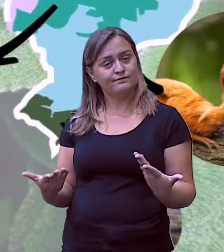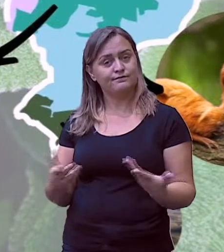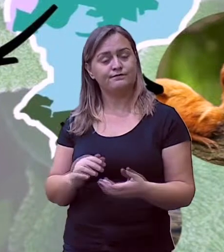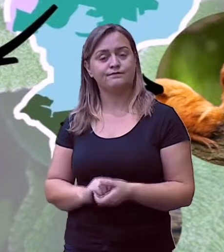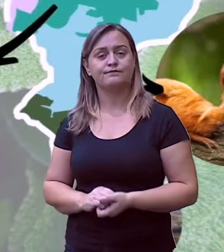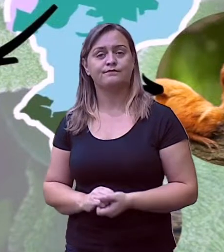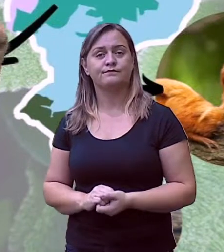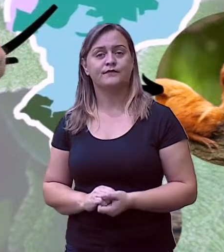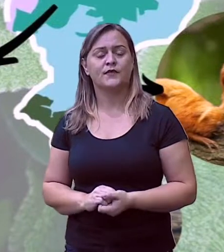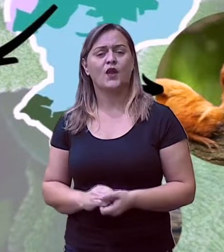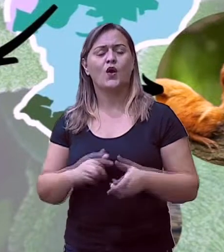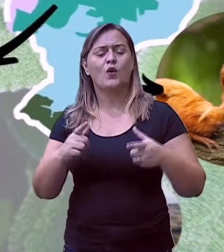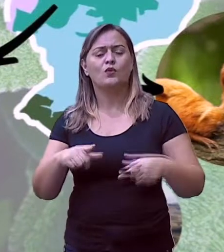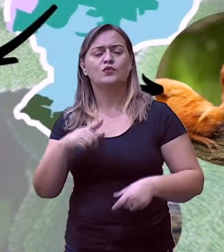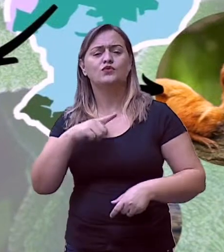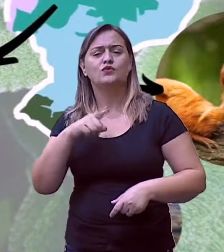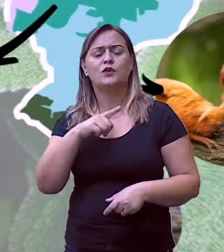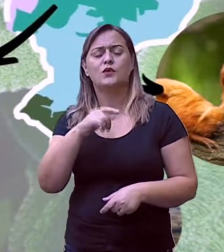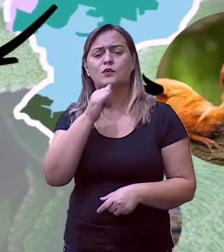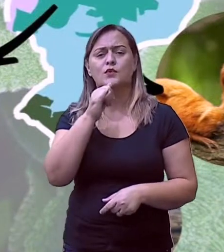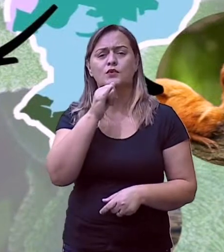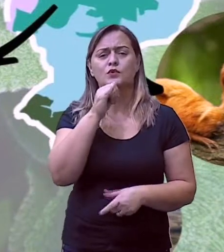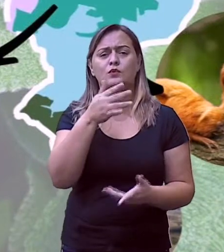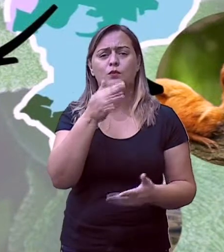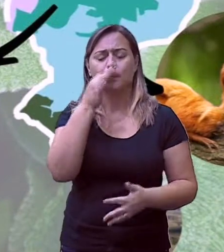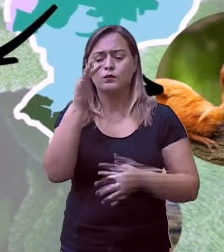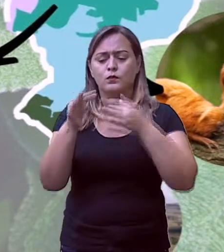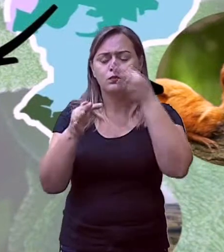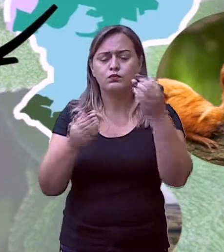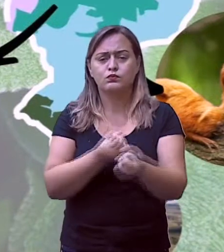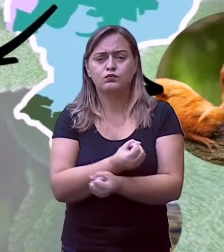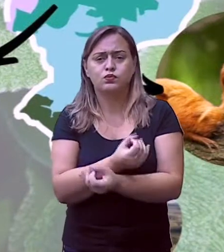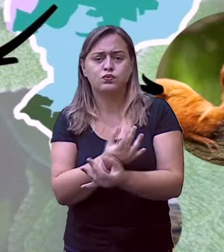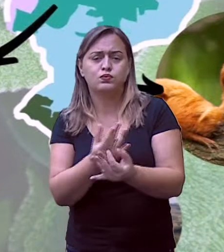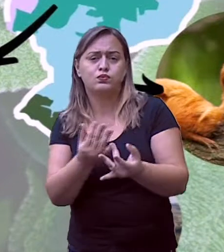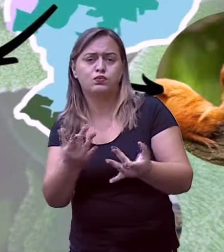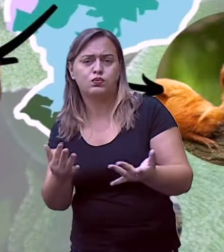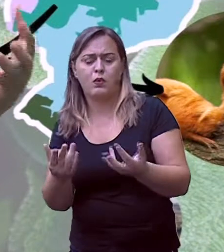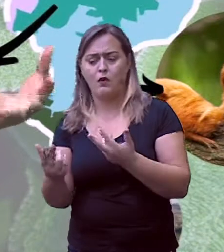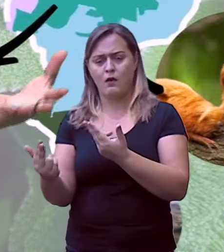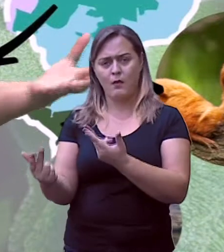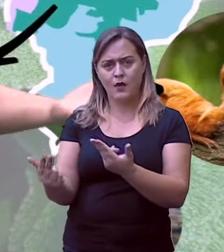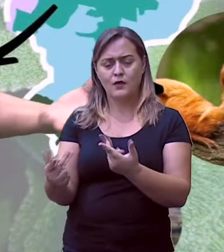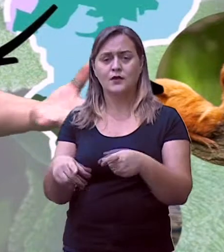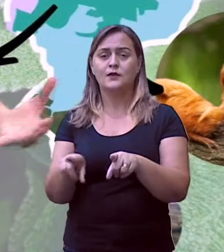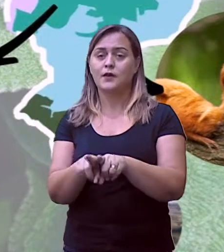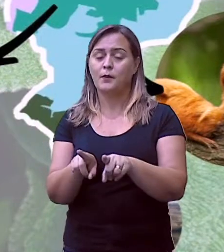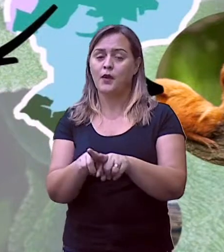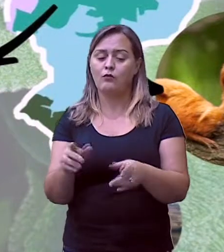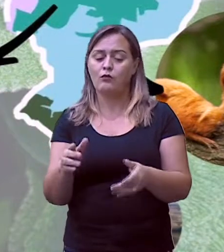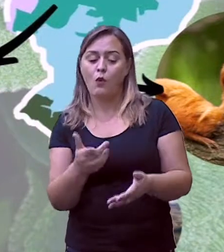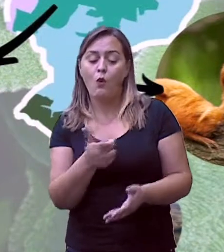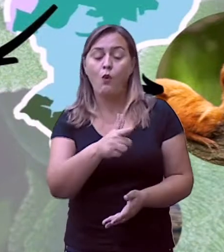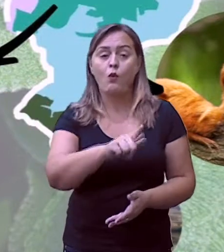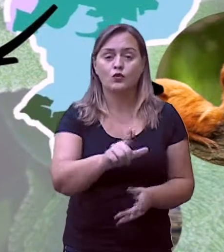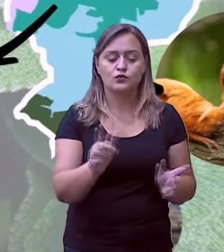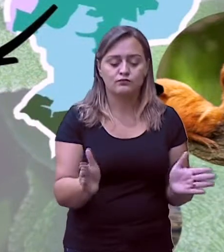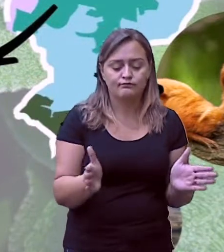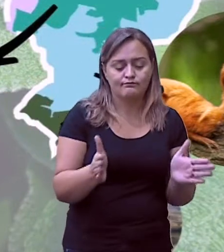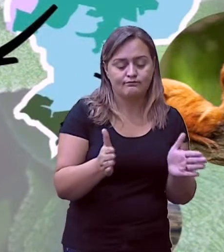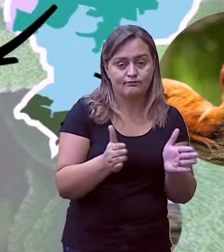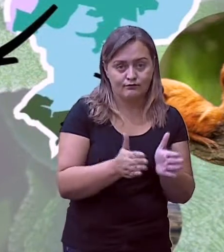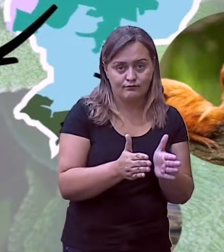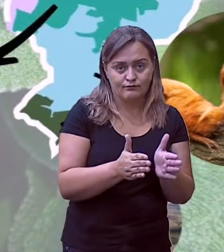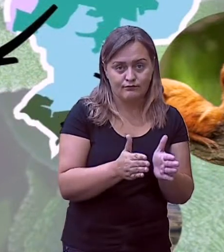lá nós podemos observar outros em menores proporções, que são chamados de domínios de